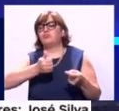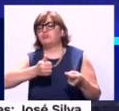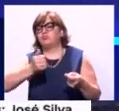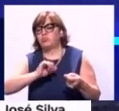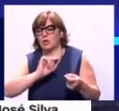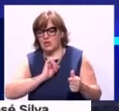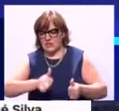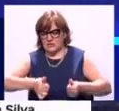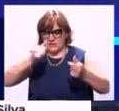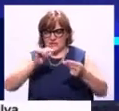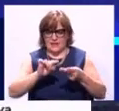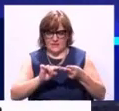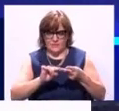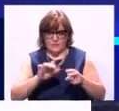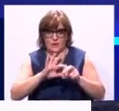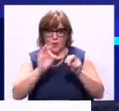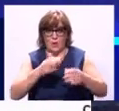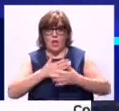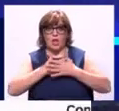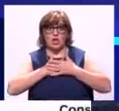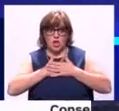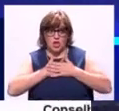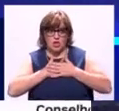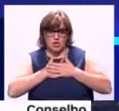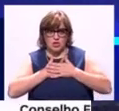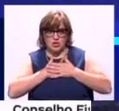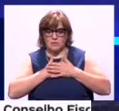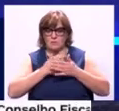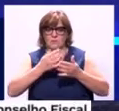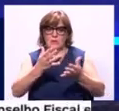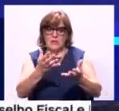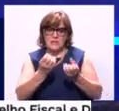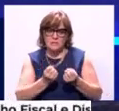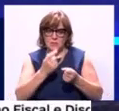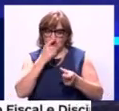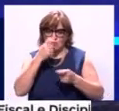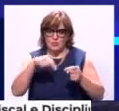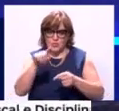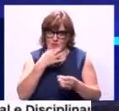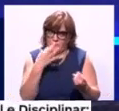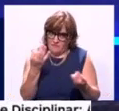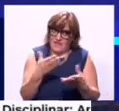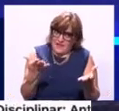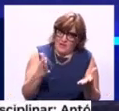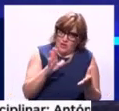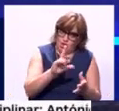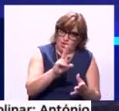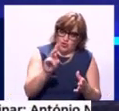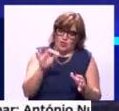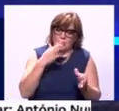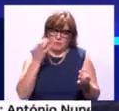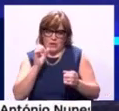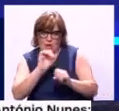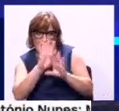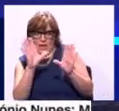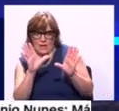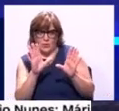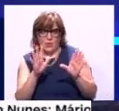da nossa cidade, como nós recebemos as pessoas. É verdade isto, Júlio, não é? Sim, claro. Onde é que